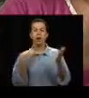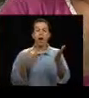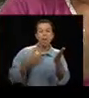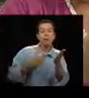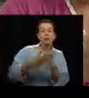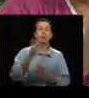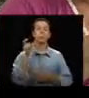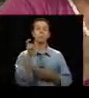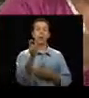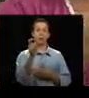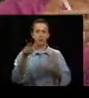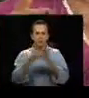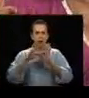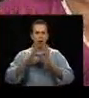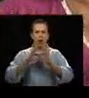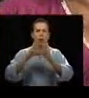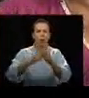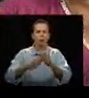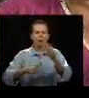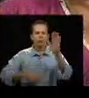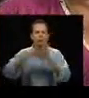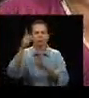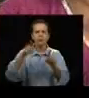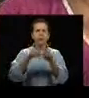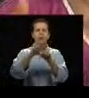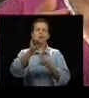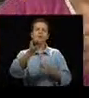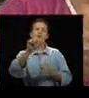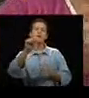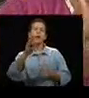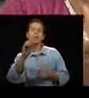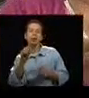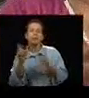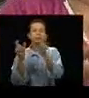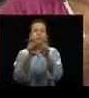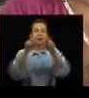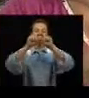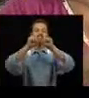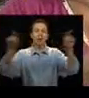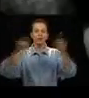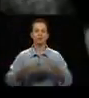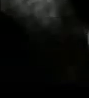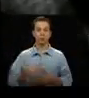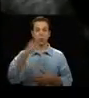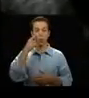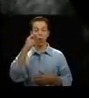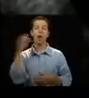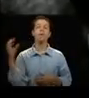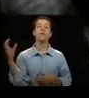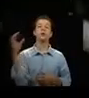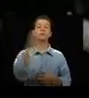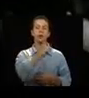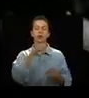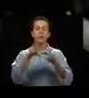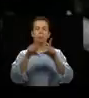Então, a partir das palavras, quando nós vencemos todas as sílabas, aí começamos a formar as frases. Olha, a